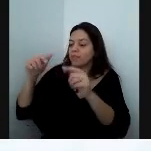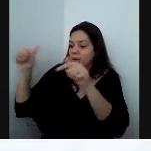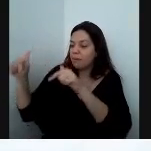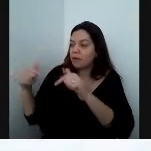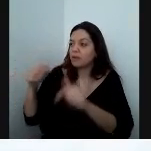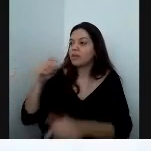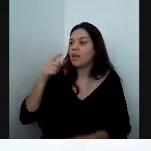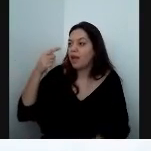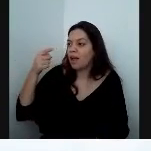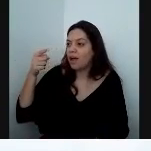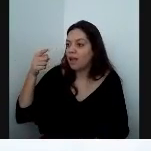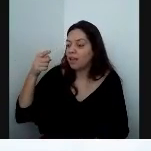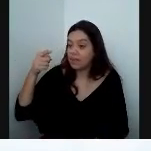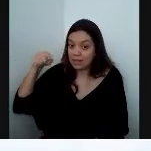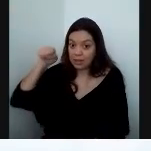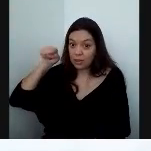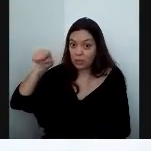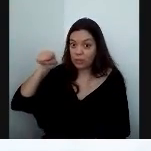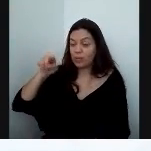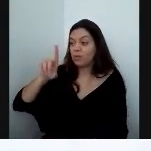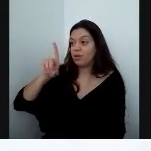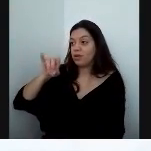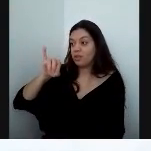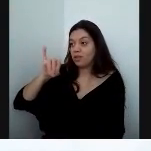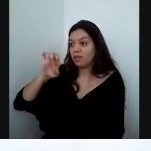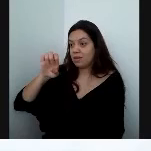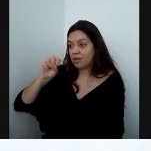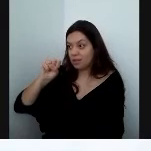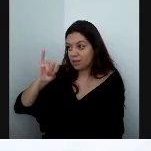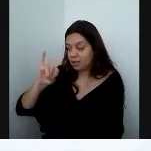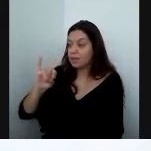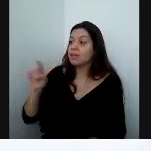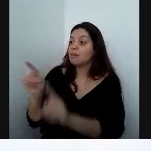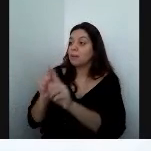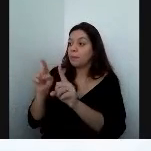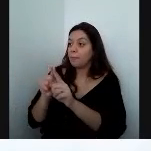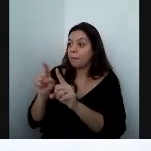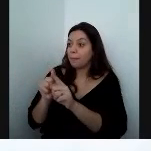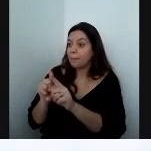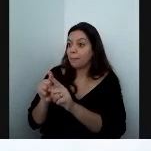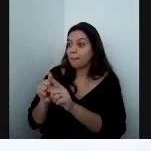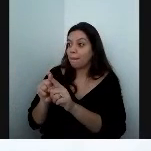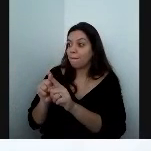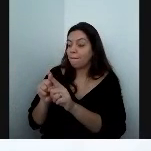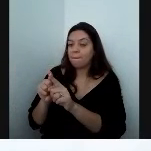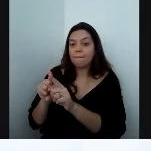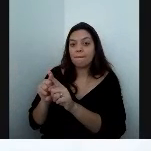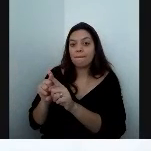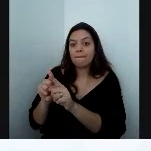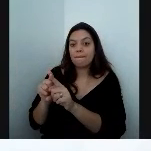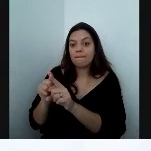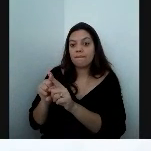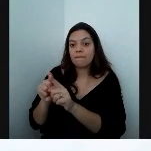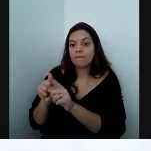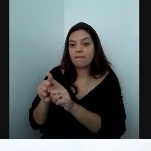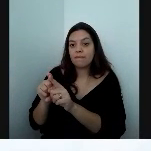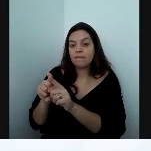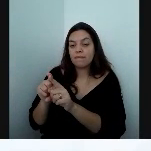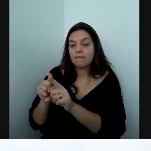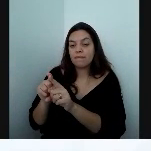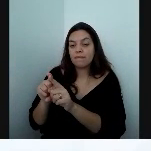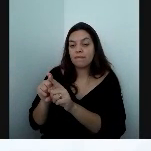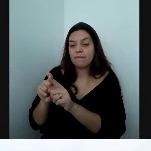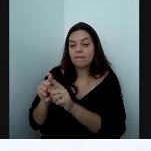coordenador geral, né, que fugiu o nome dele agora, Fausto Augusto, também,